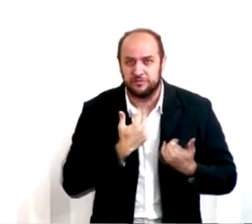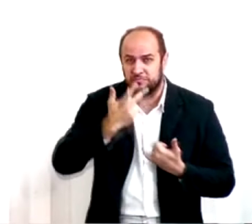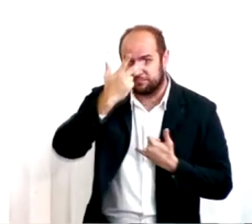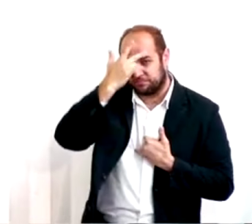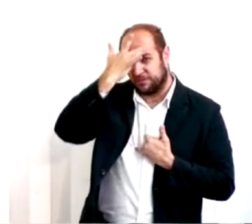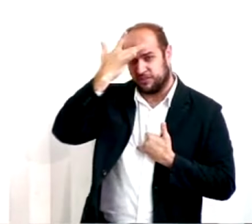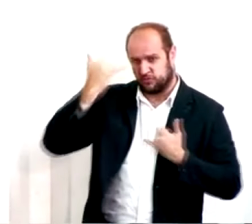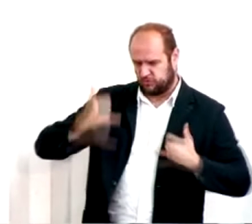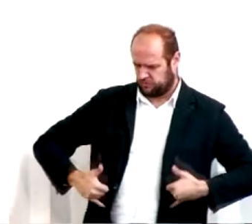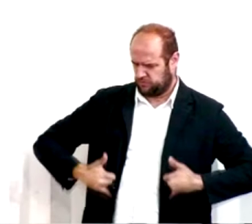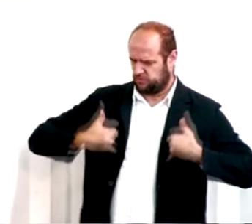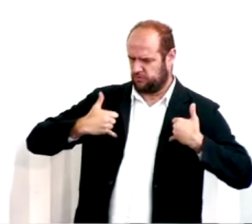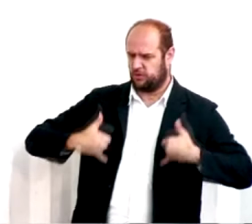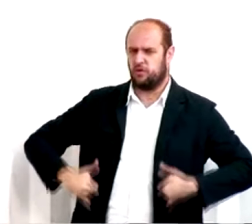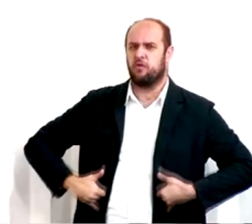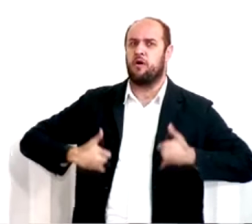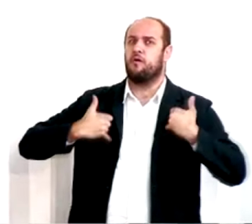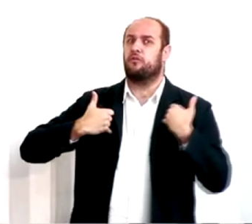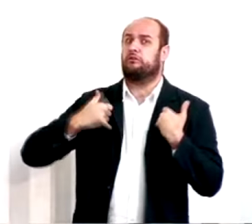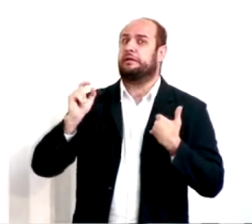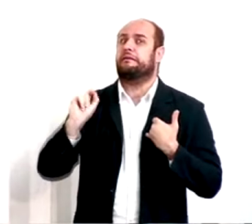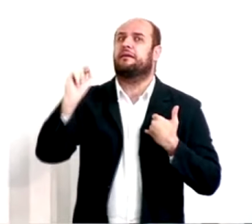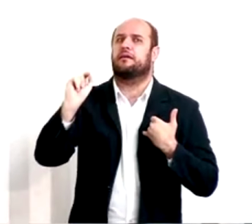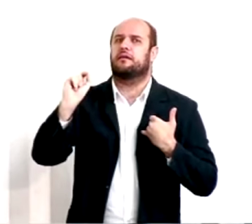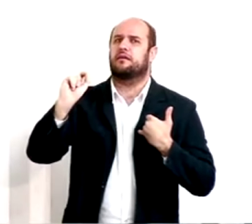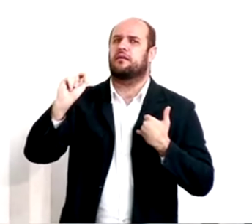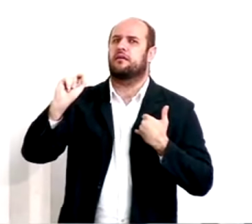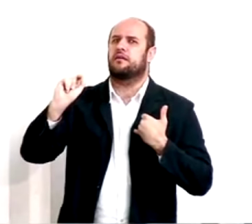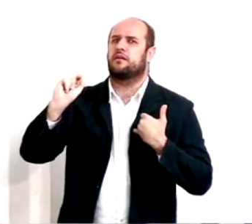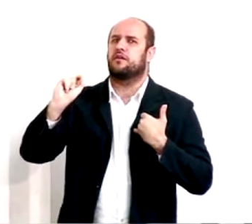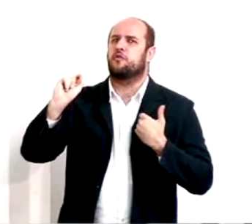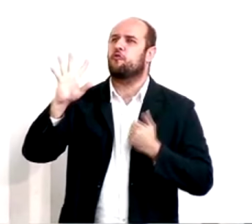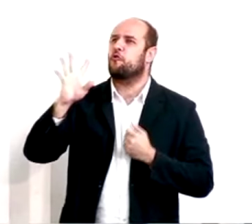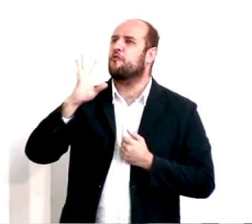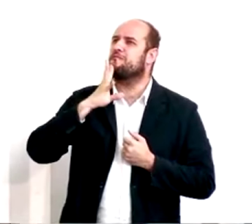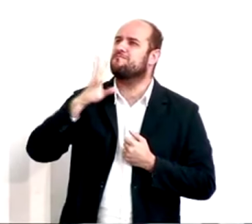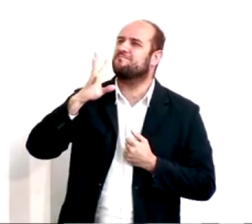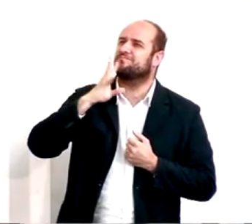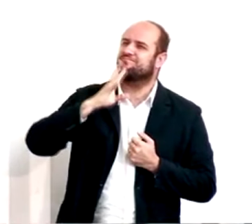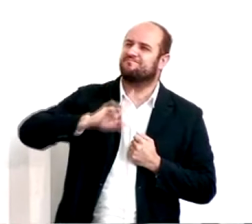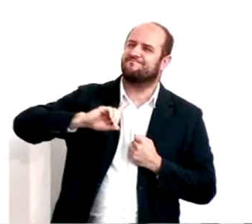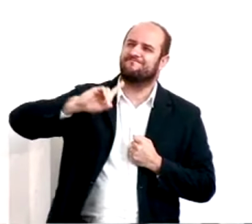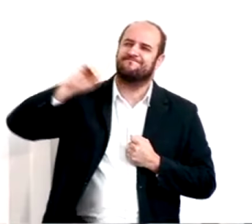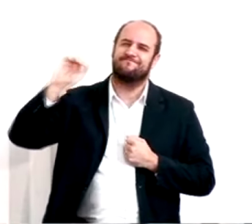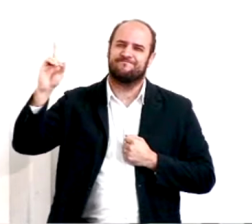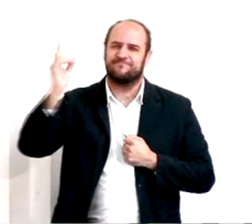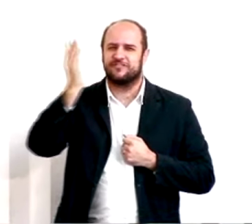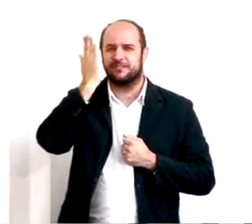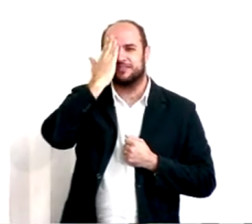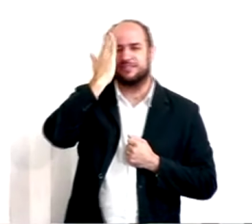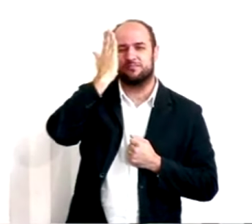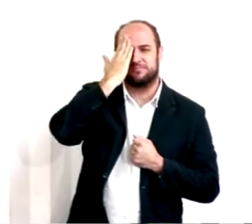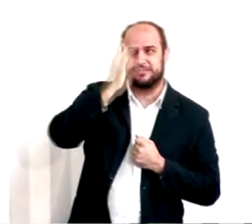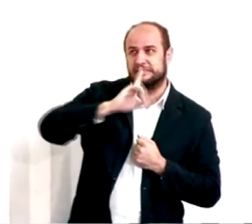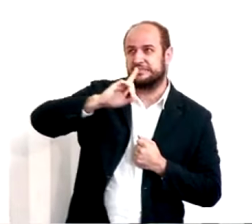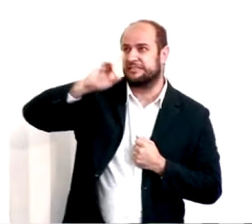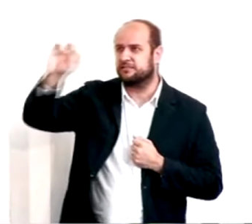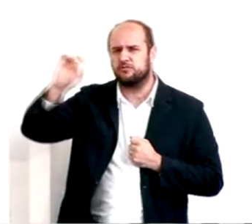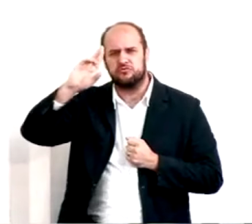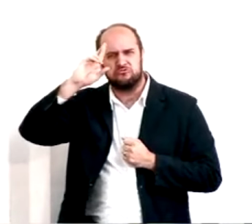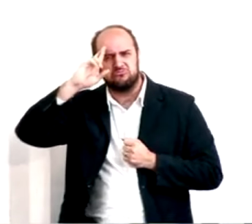glorie-se nisto em me conhecer e saber que eu sou